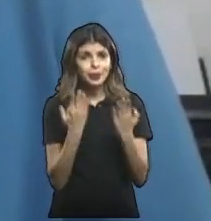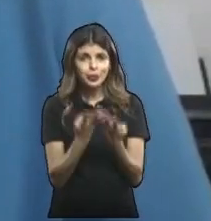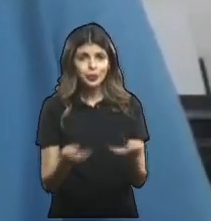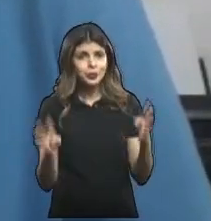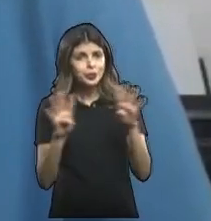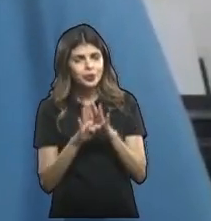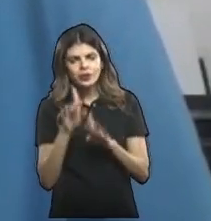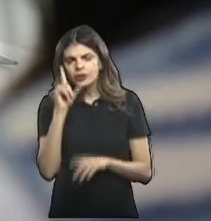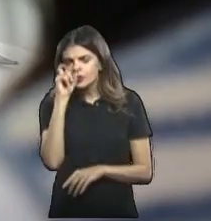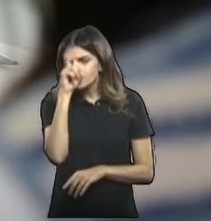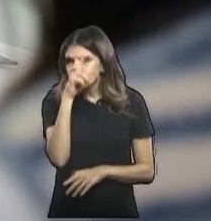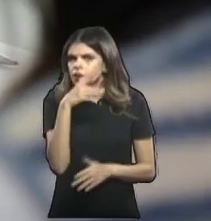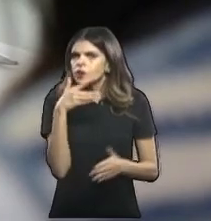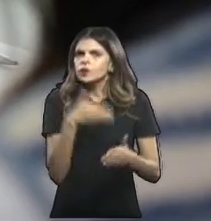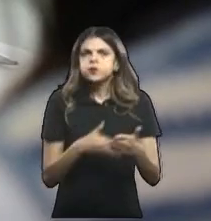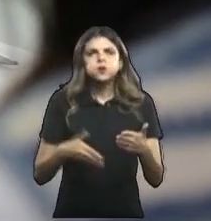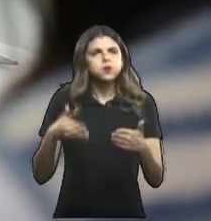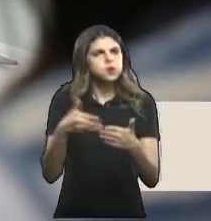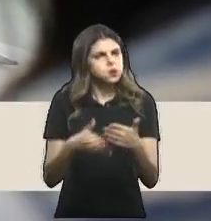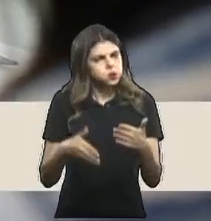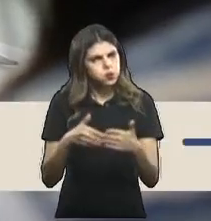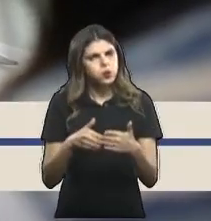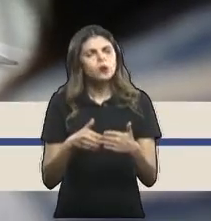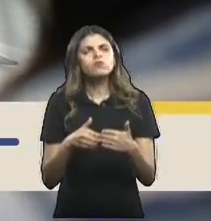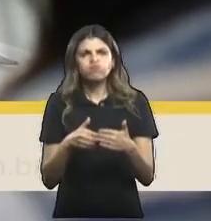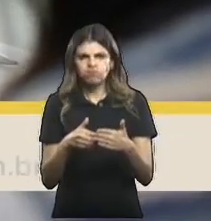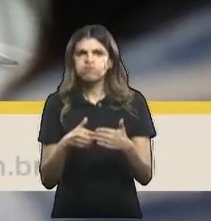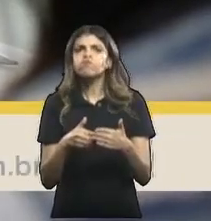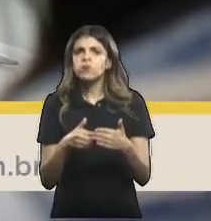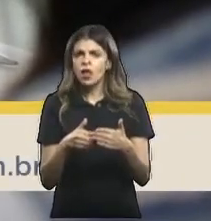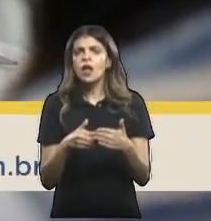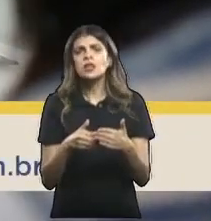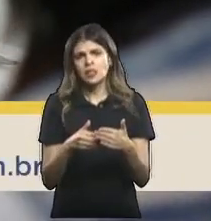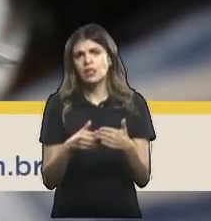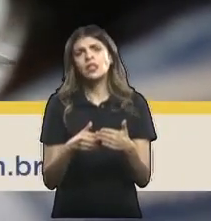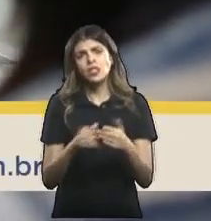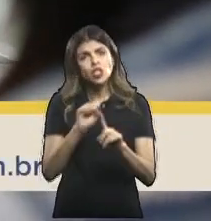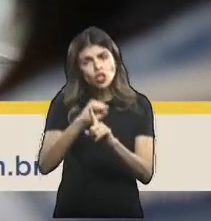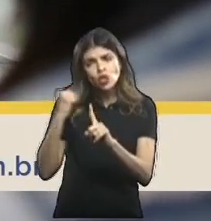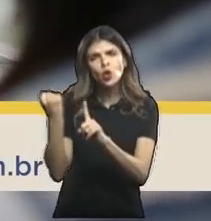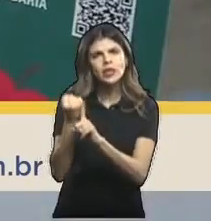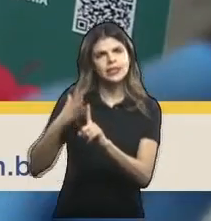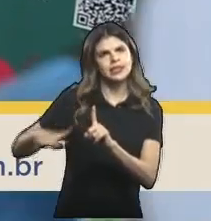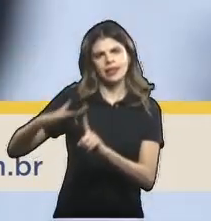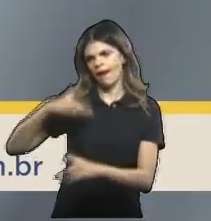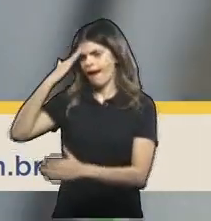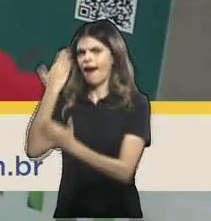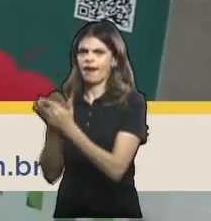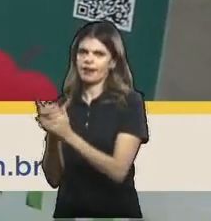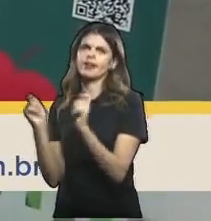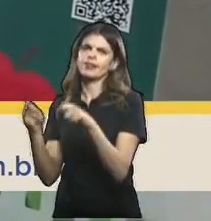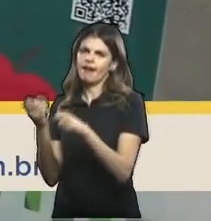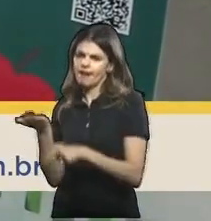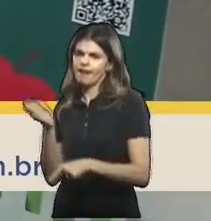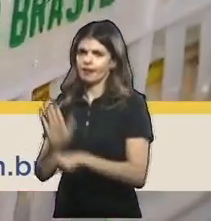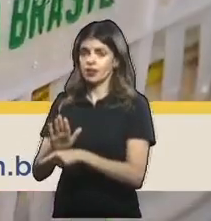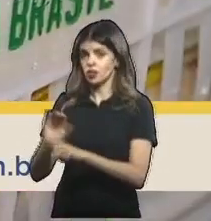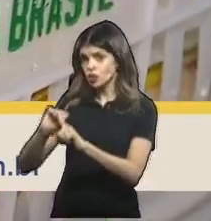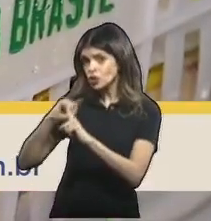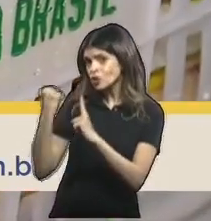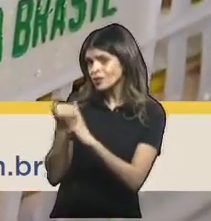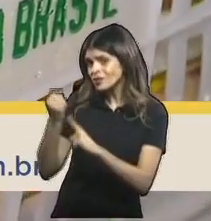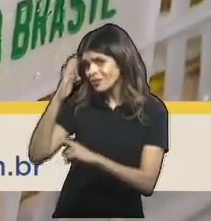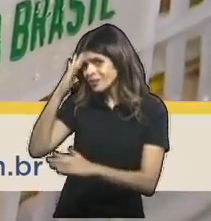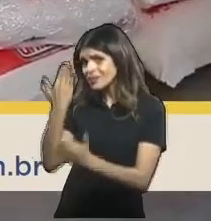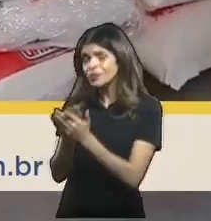mais complicado. Mas eu acredito muito na sociedade civil organizada. Eu acredito muito